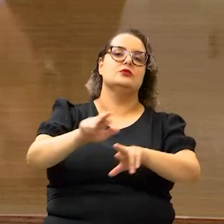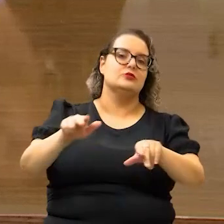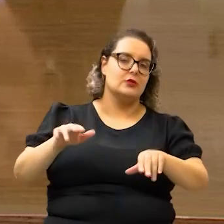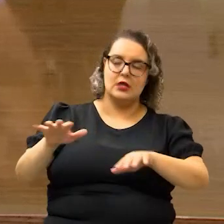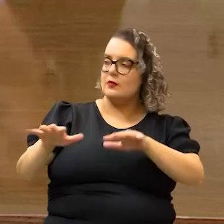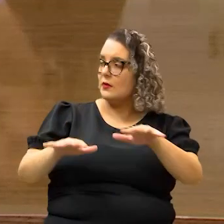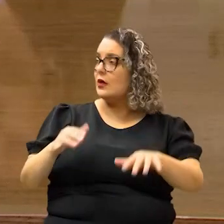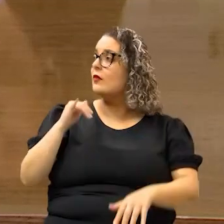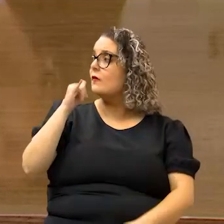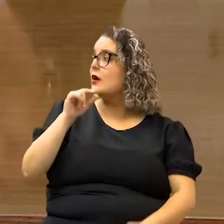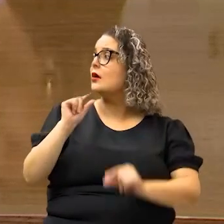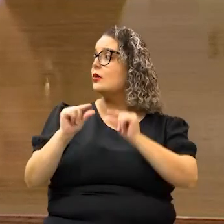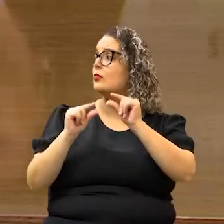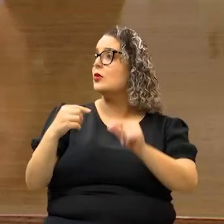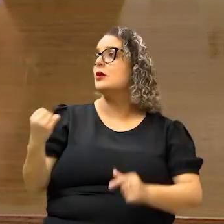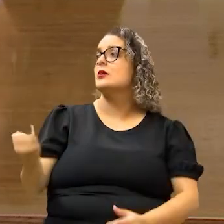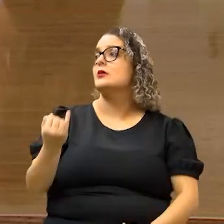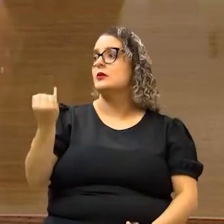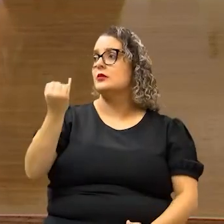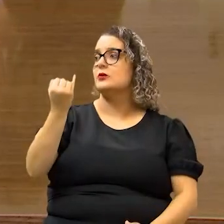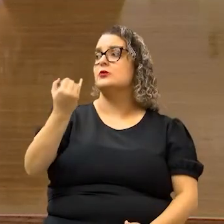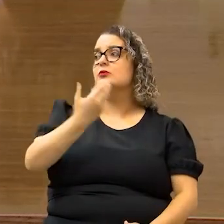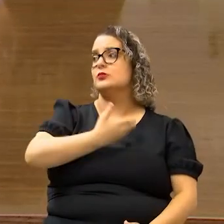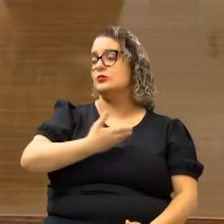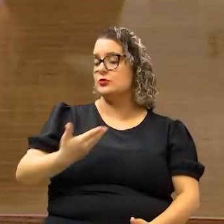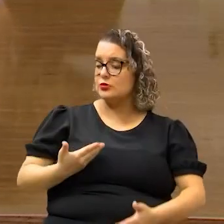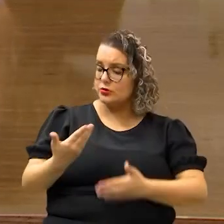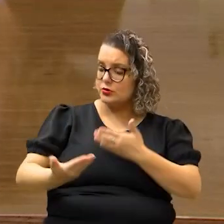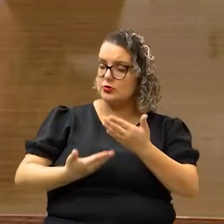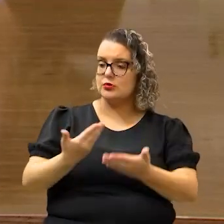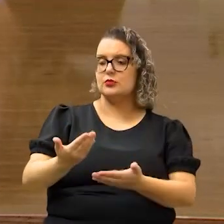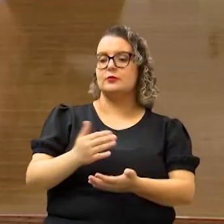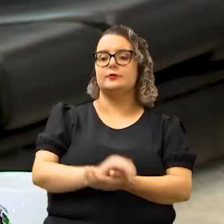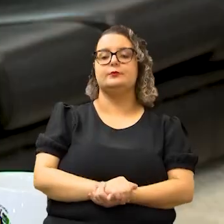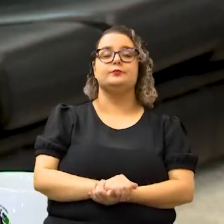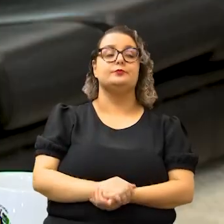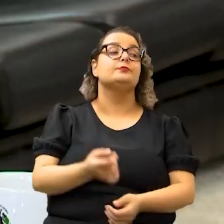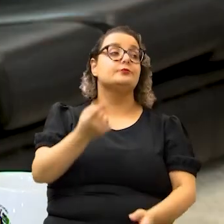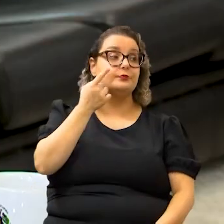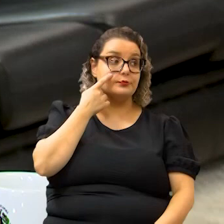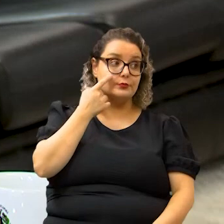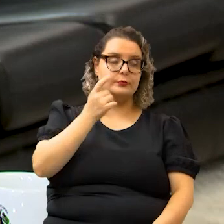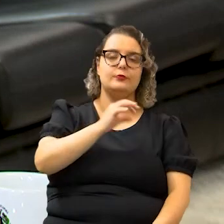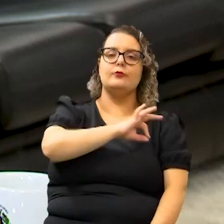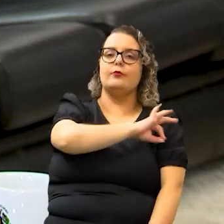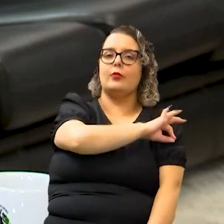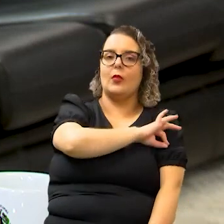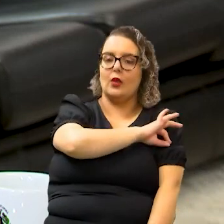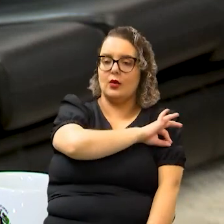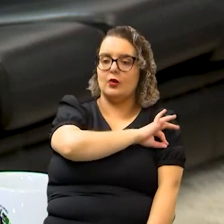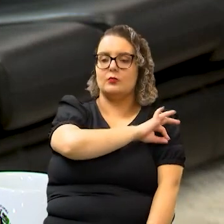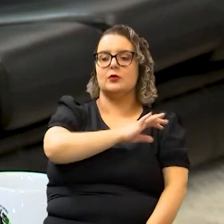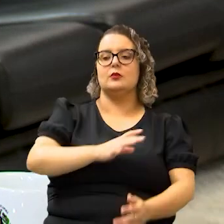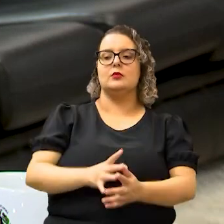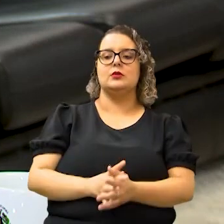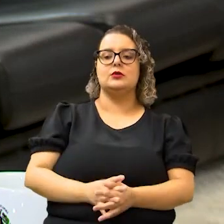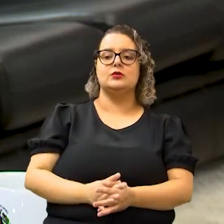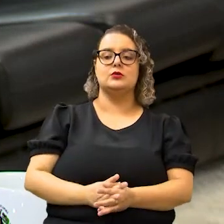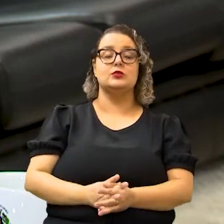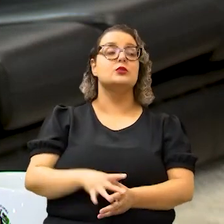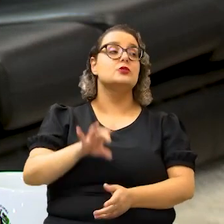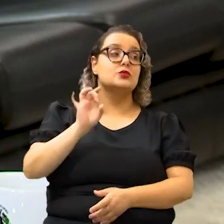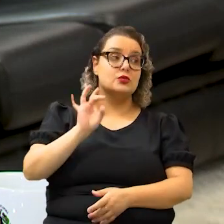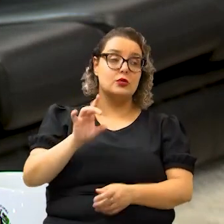atividades, inclusive em vários setores. Queria que você falasse um pouquinho da importância do servidor. Olha, a prefeitura,